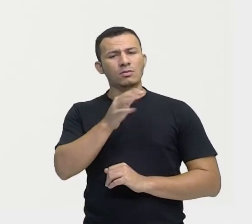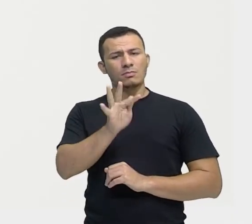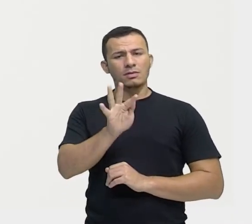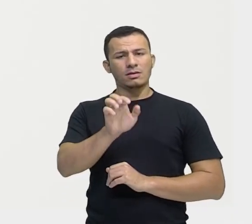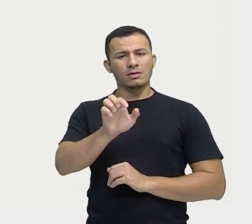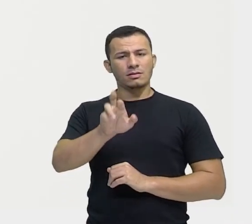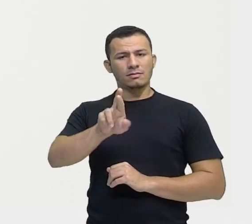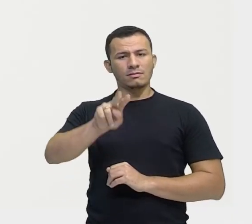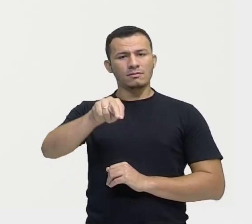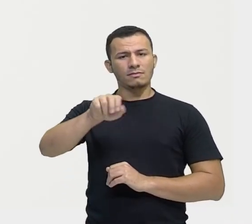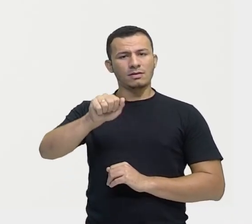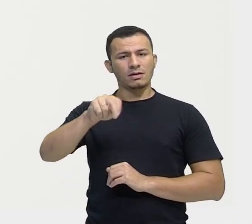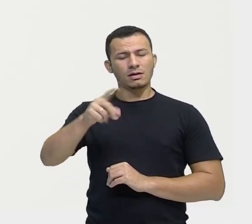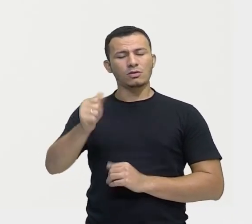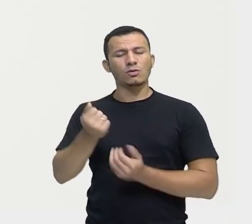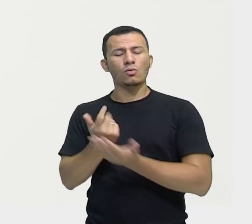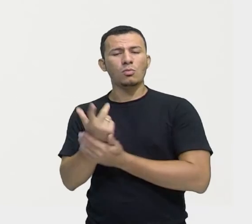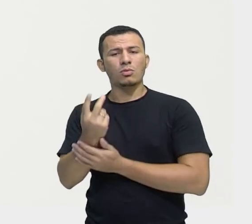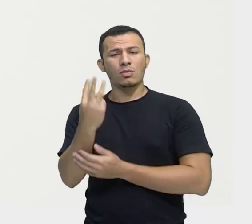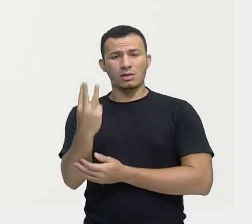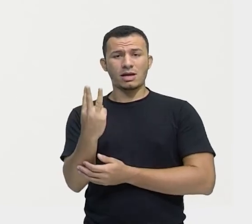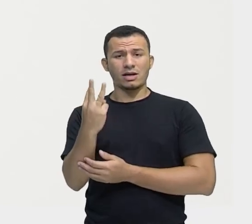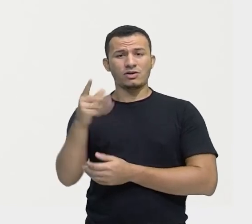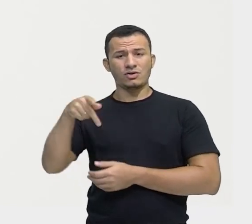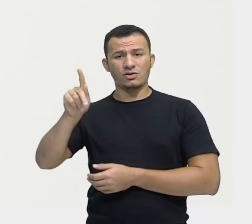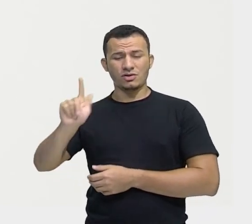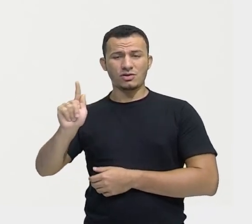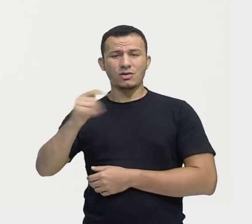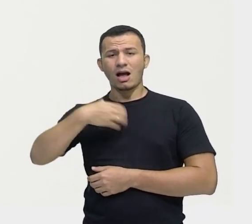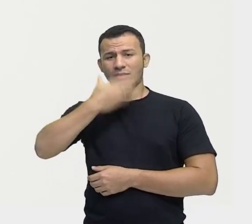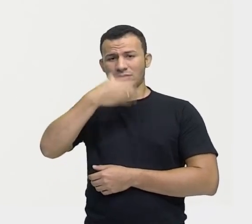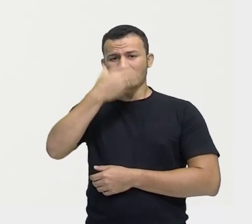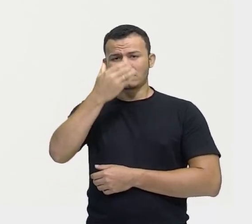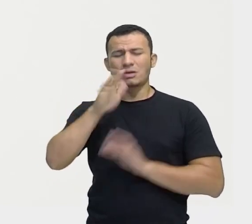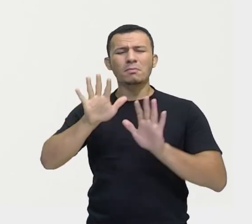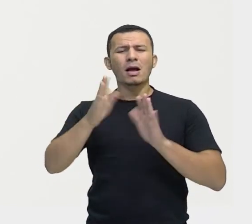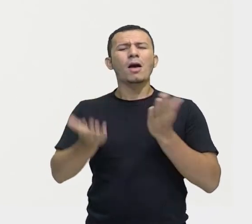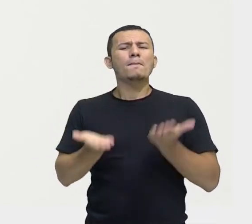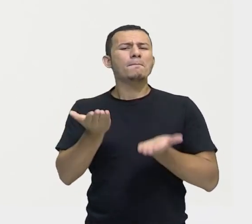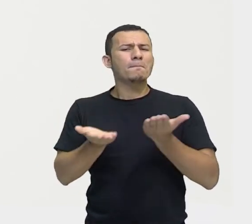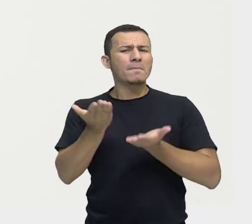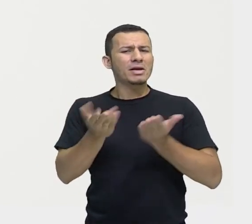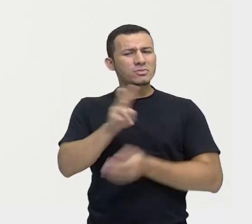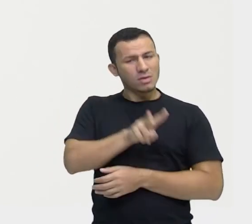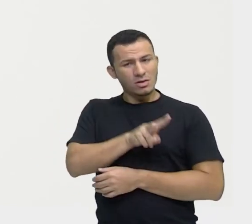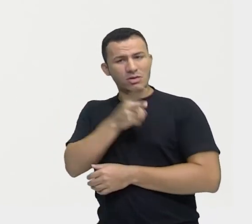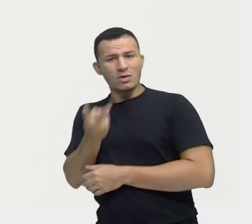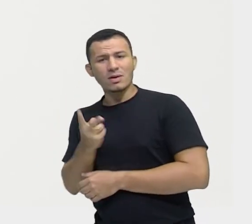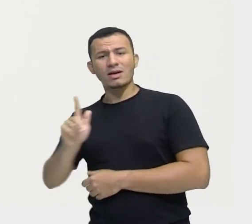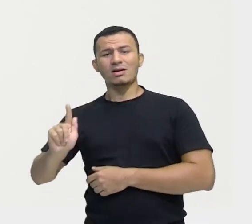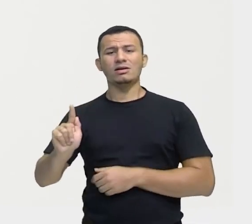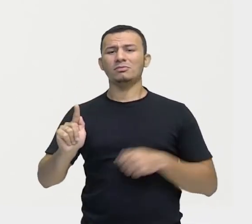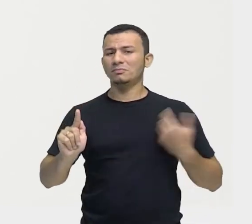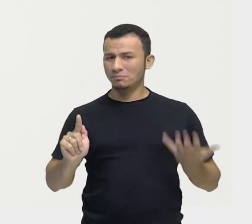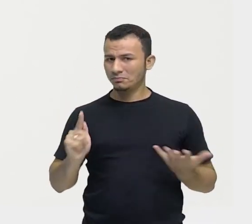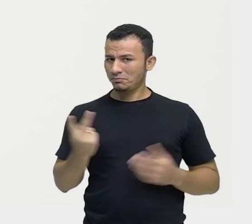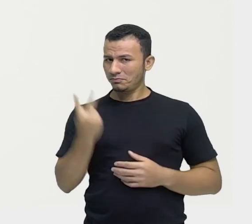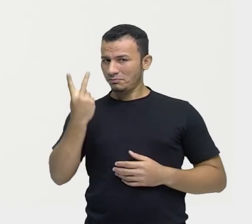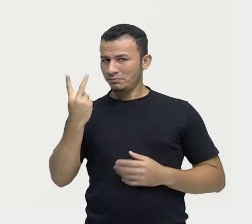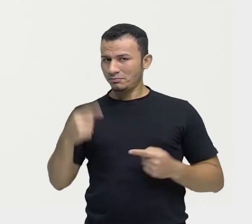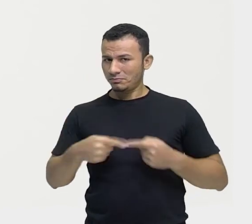comprou 3 quilos de fruta na feira. Qual o peso dessas frutas em gramas?